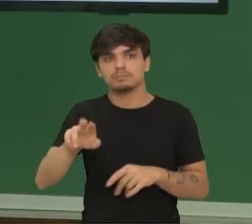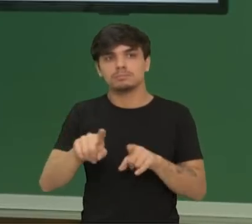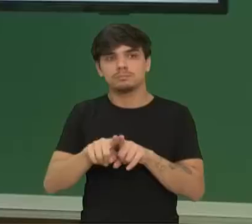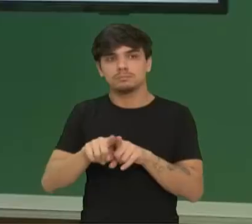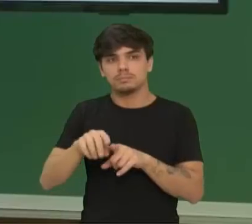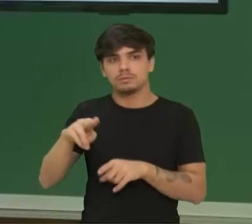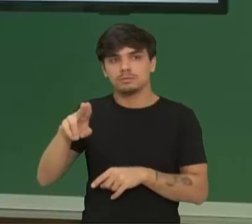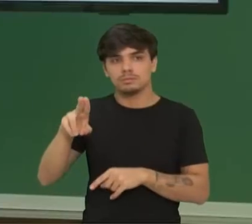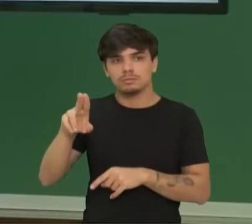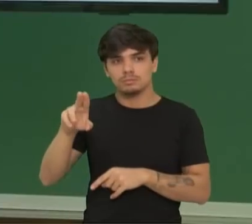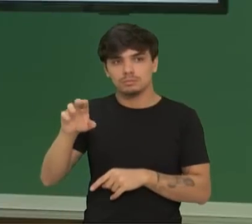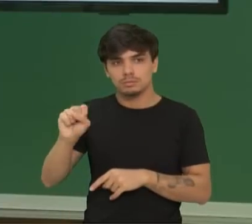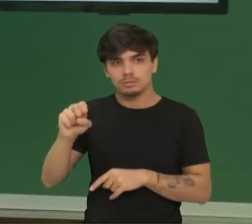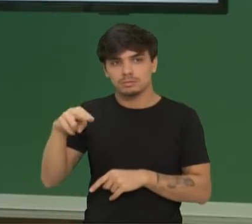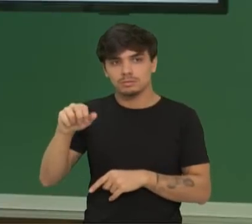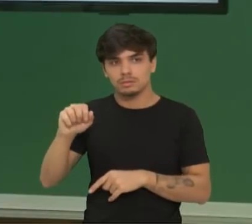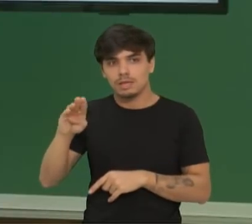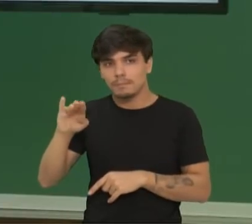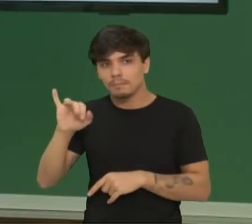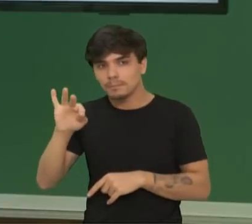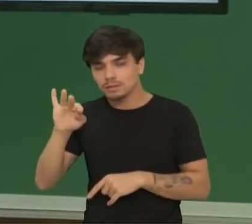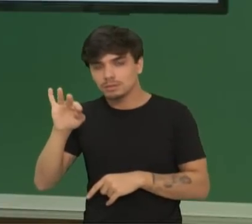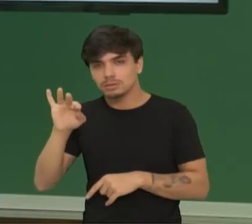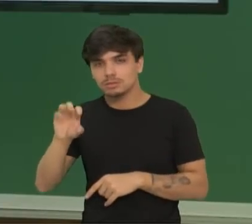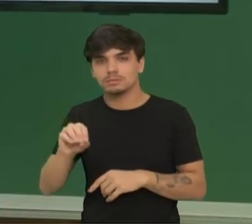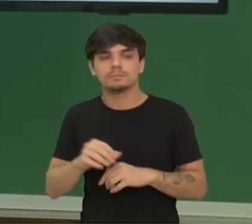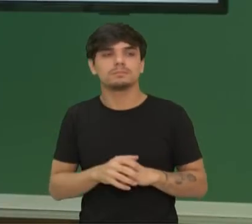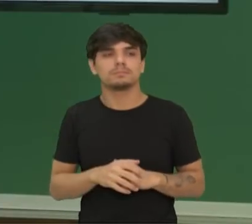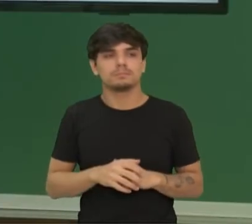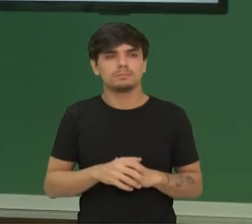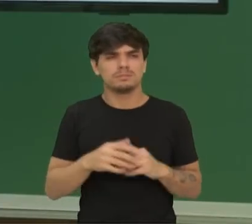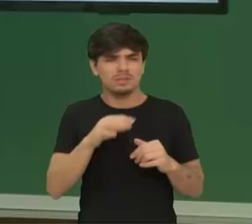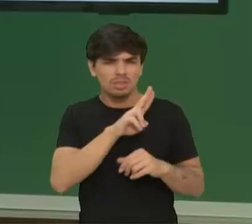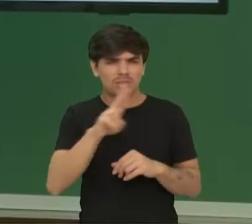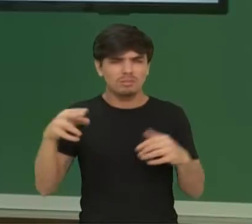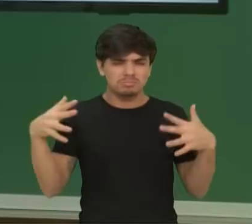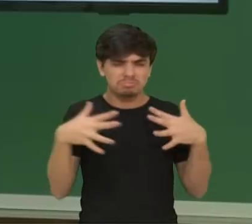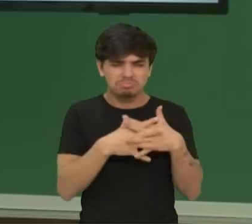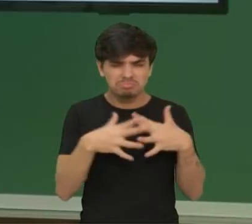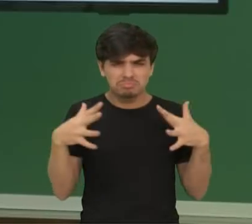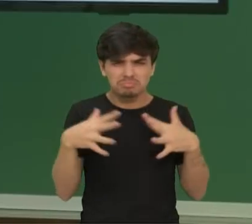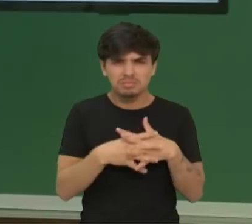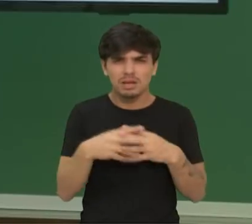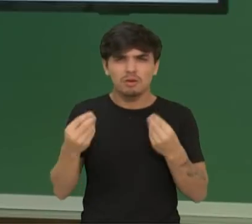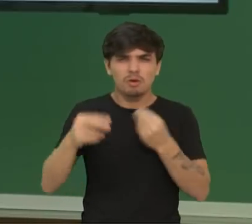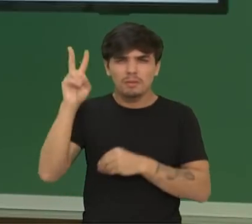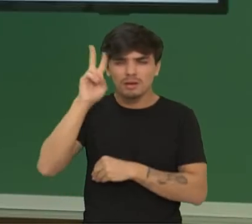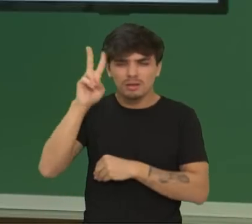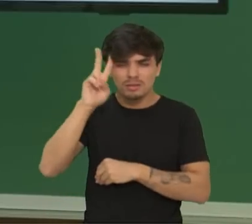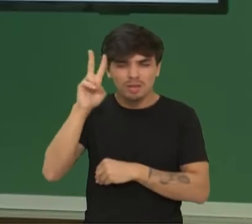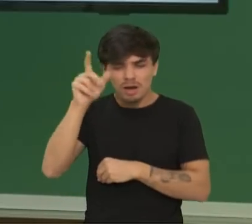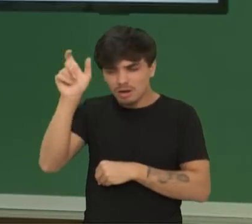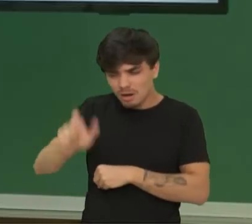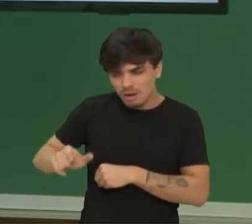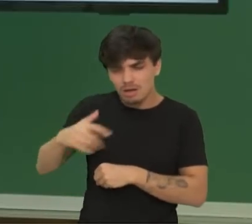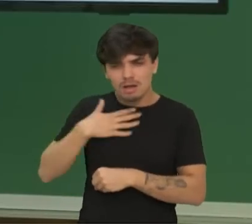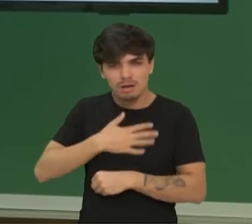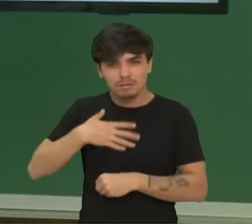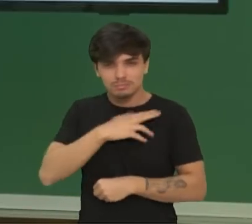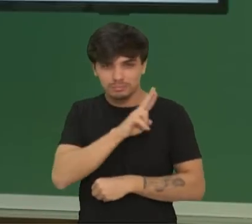de Westfália. Esses nomes complicados, né, professora? Como historiador gosta de nome complicado,